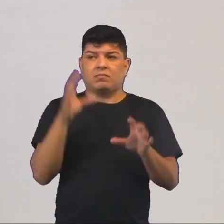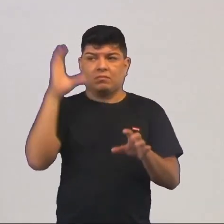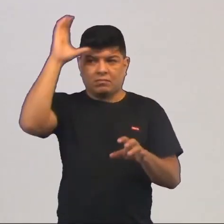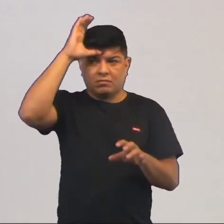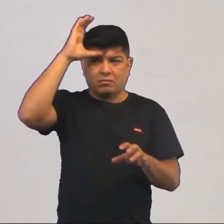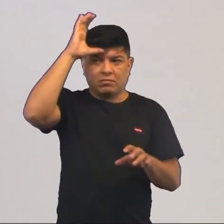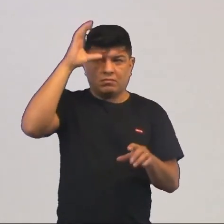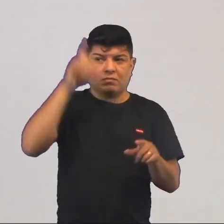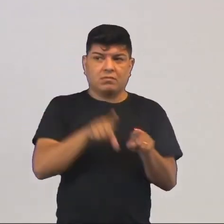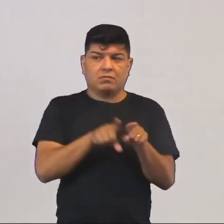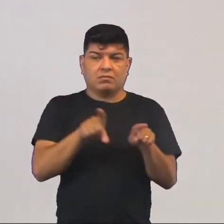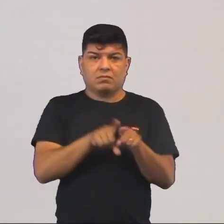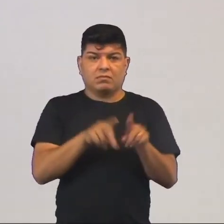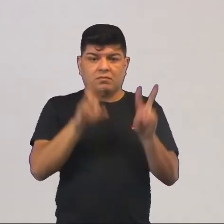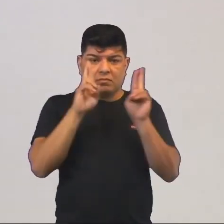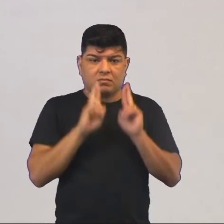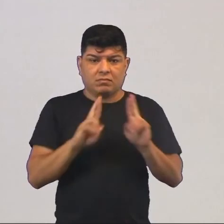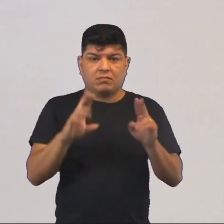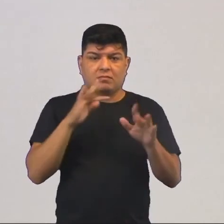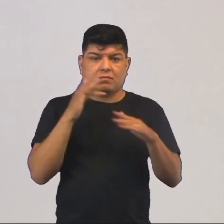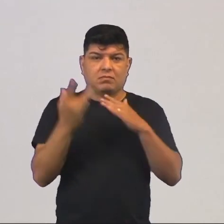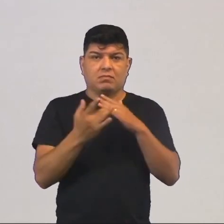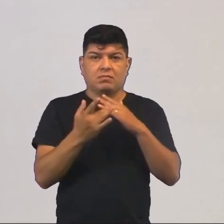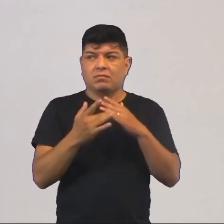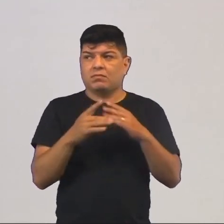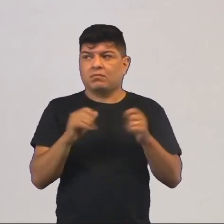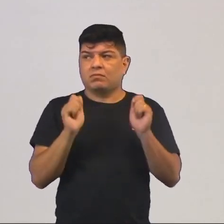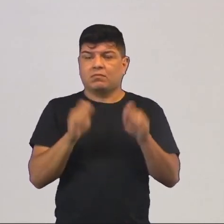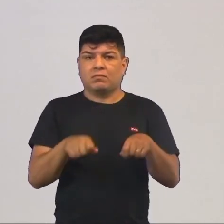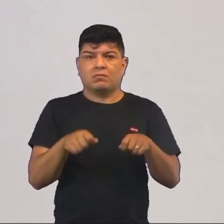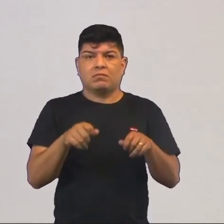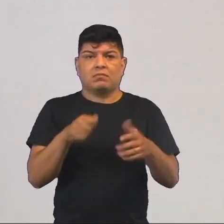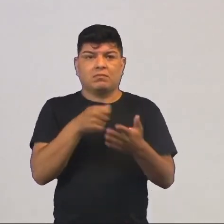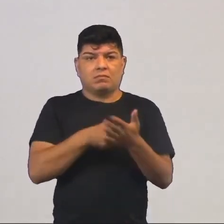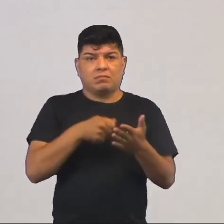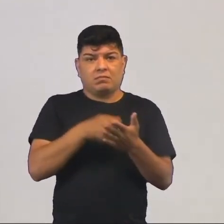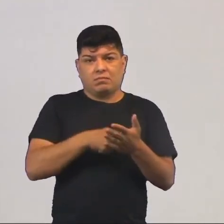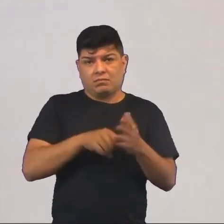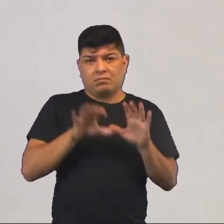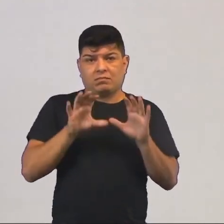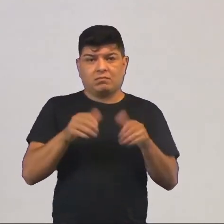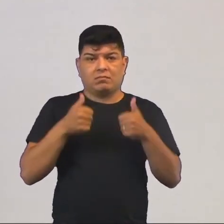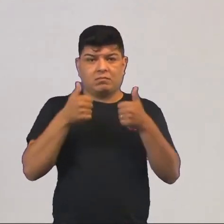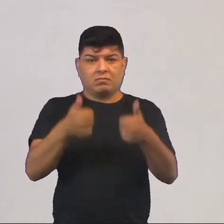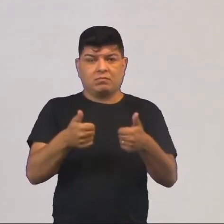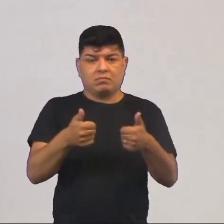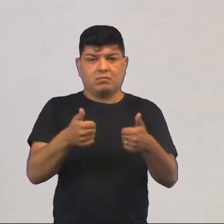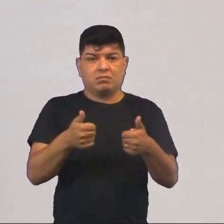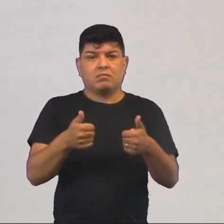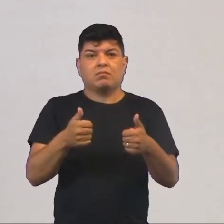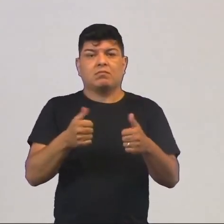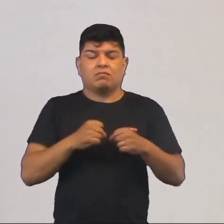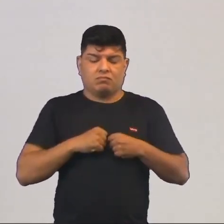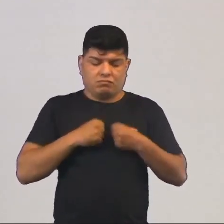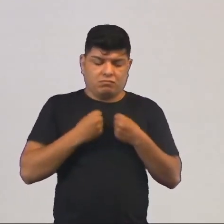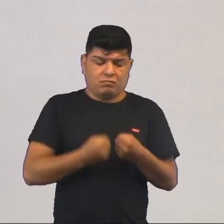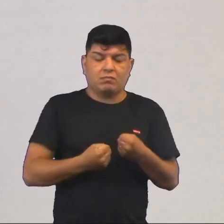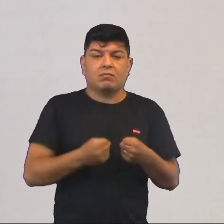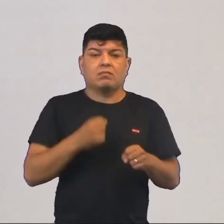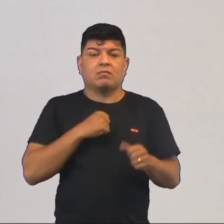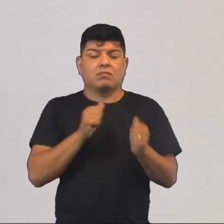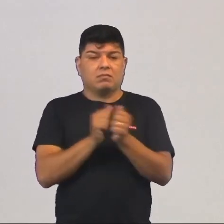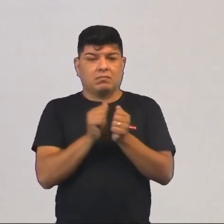consciência crítica também com respeito à mídia, para que seja defendido sempre o seu aspecto positivo e o seu empenho, que haja